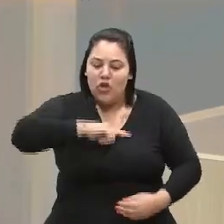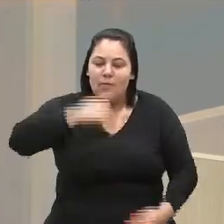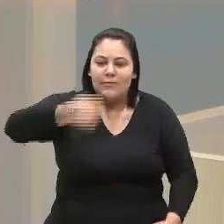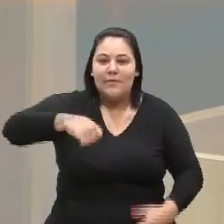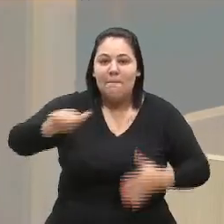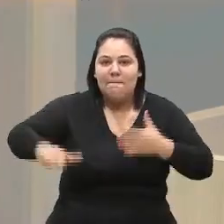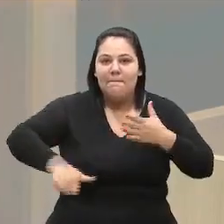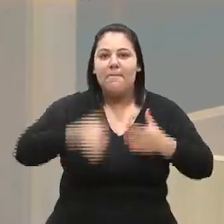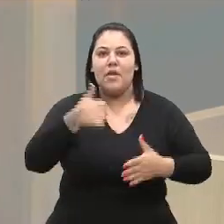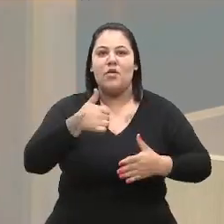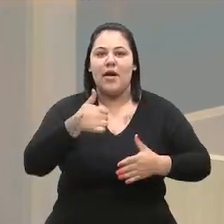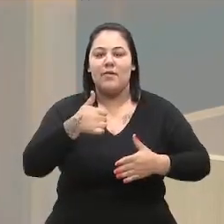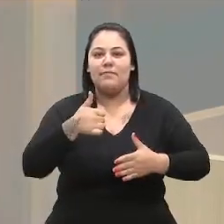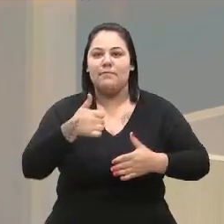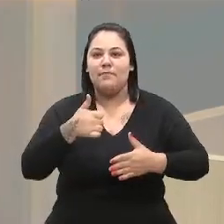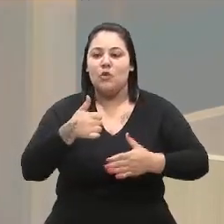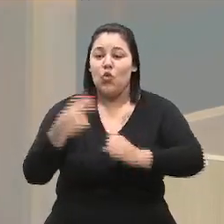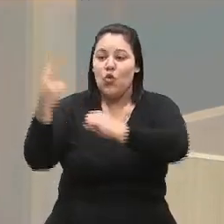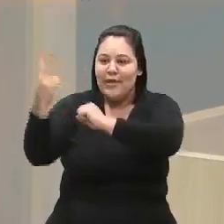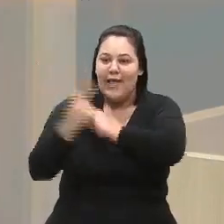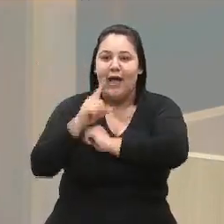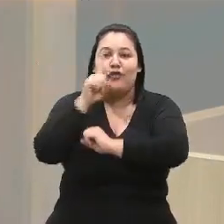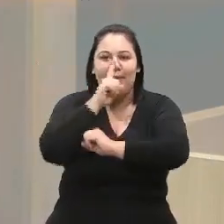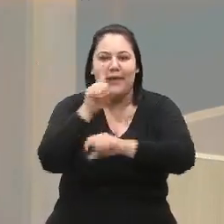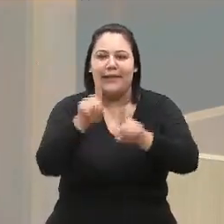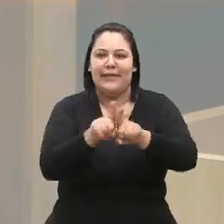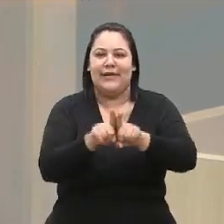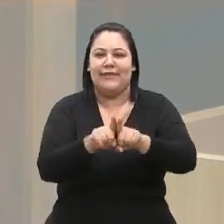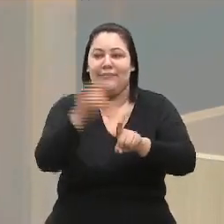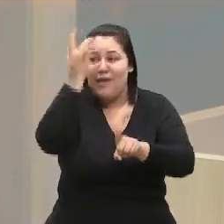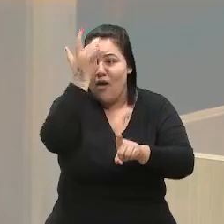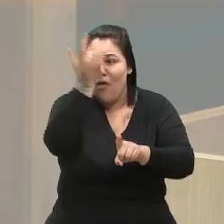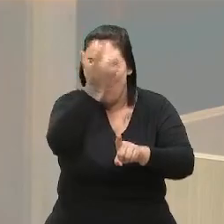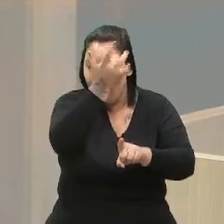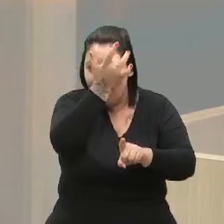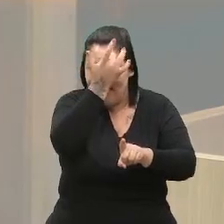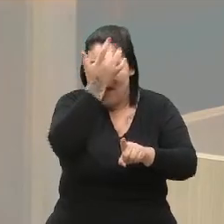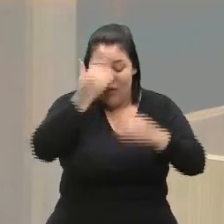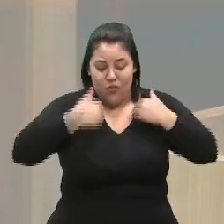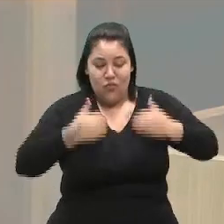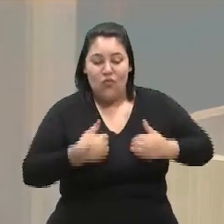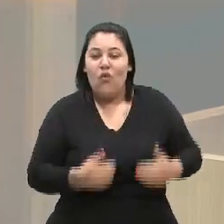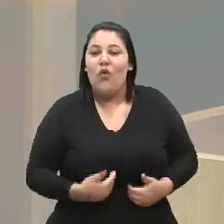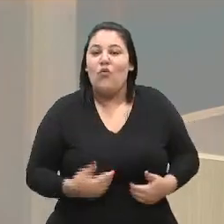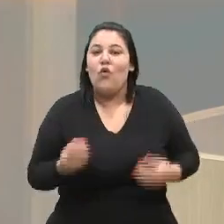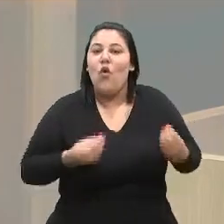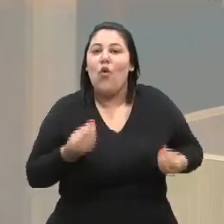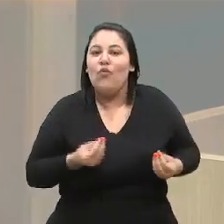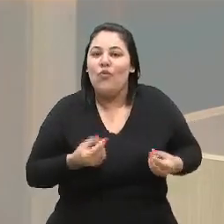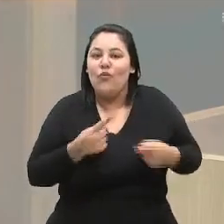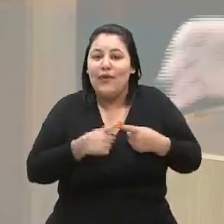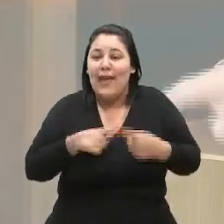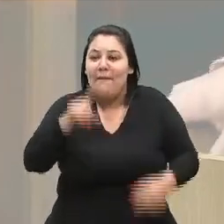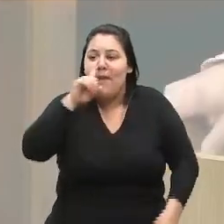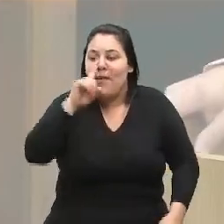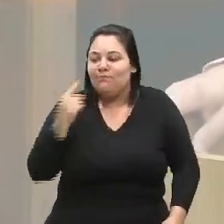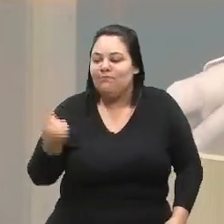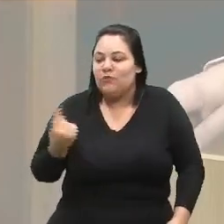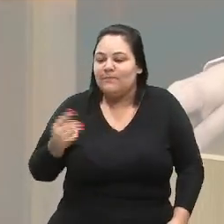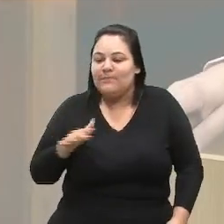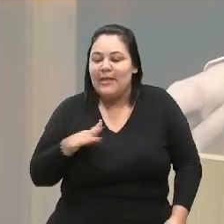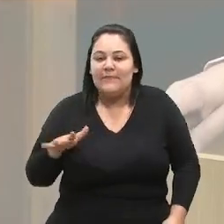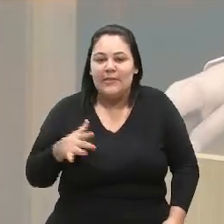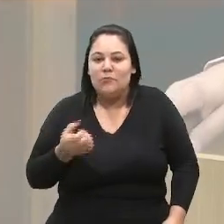cuida. Como fica a saúde mental e a saúde física dessas mães, que são a maioria, dessas mães e